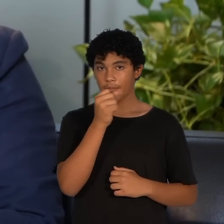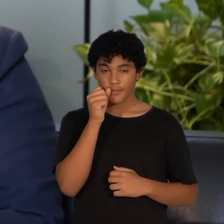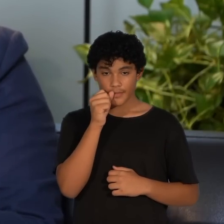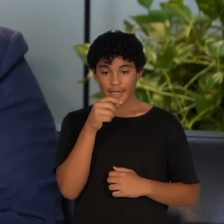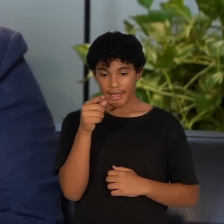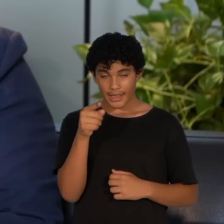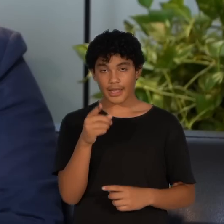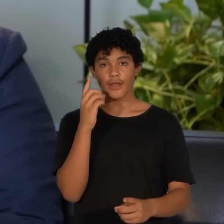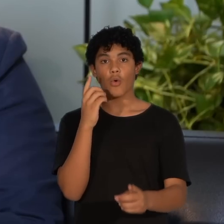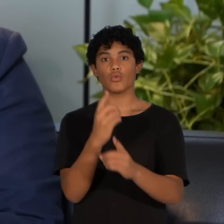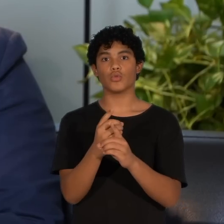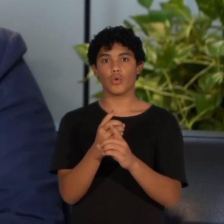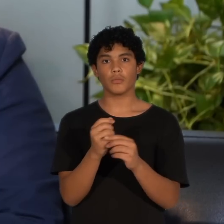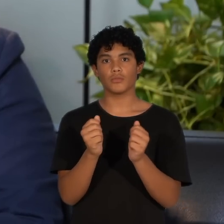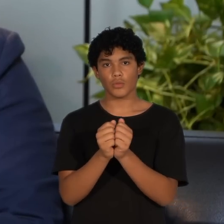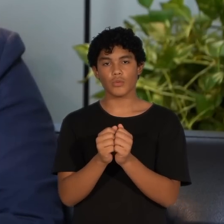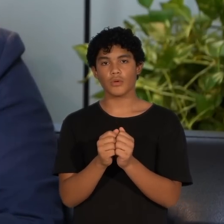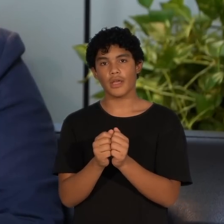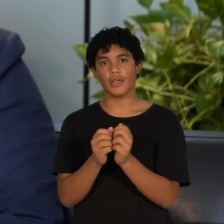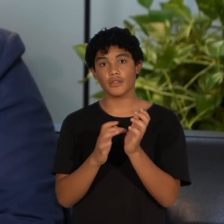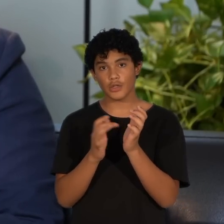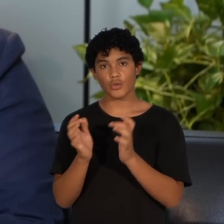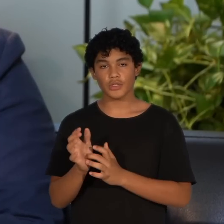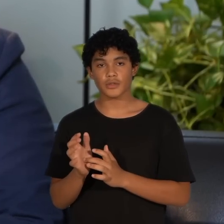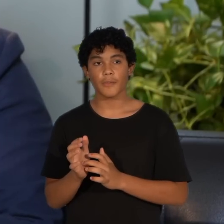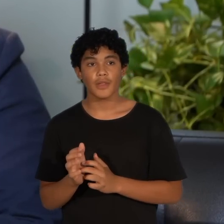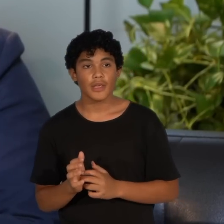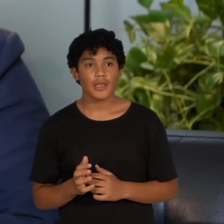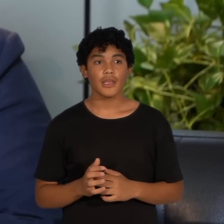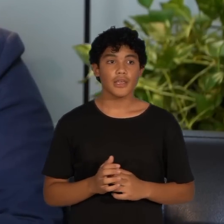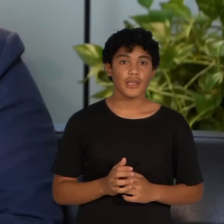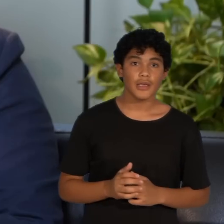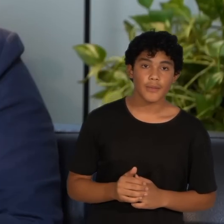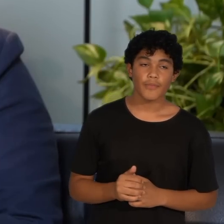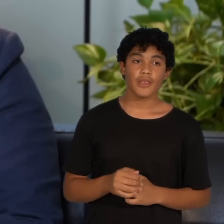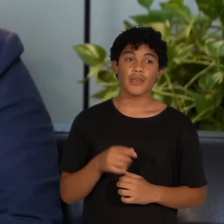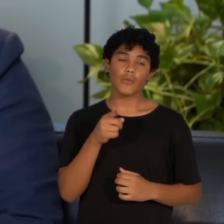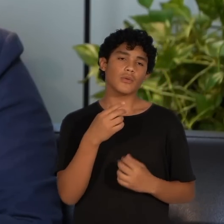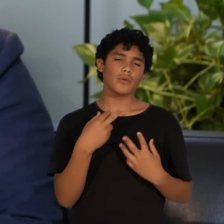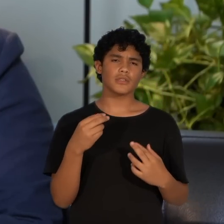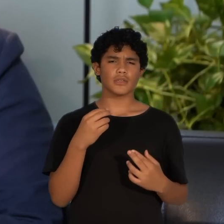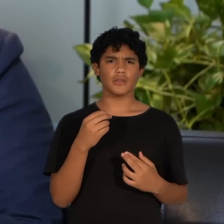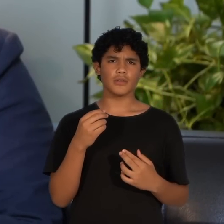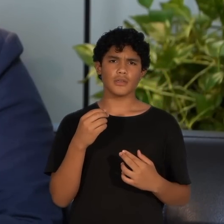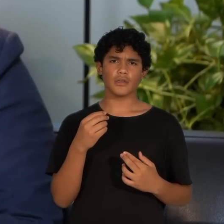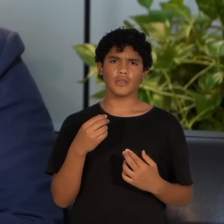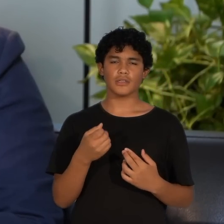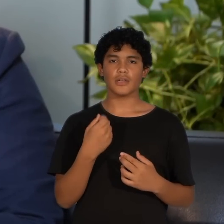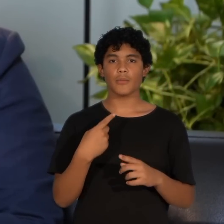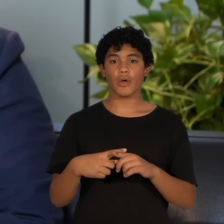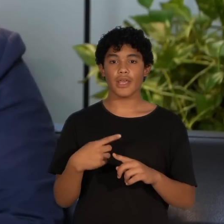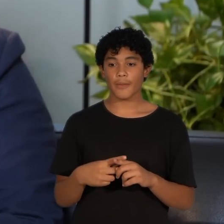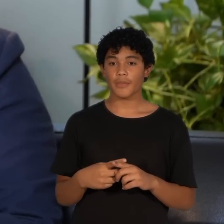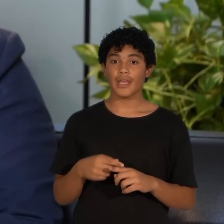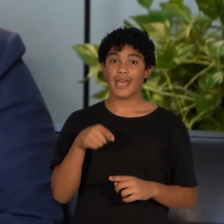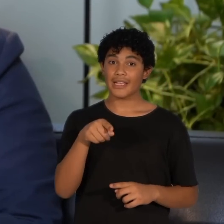com Cristo. Ela foi, muitos comentaristas dizem que ela foi no horário incomum do meio-dia, que era extremamente quente, porque